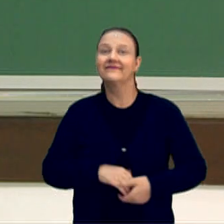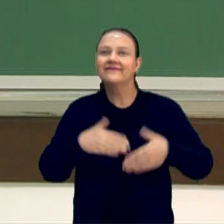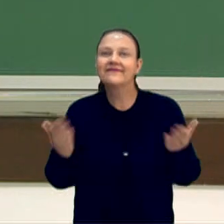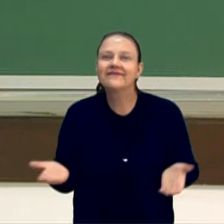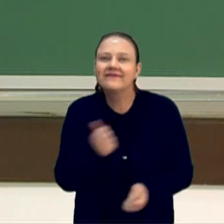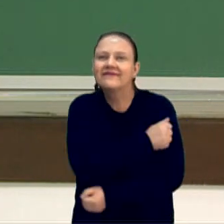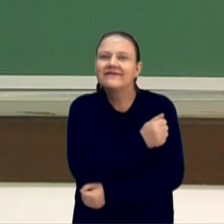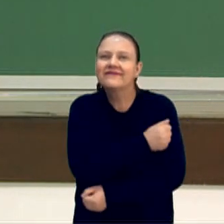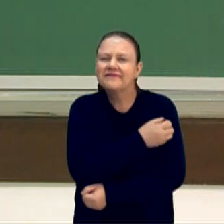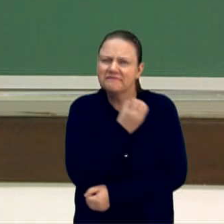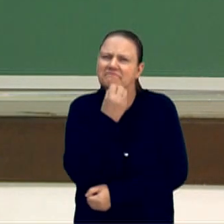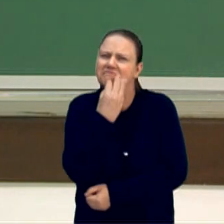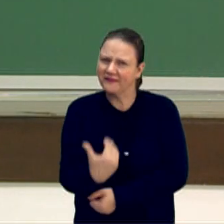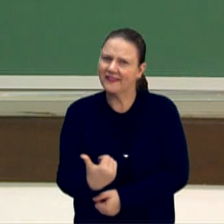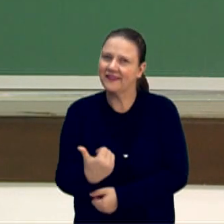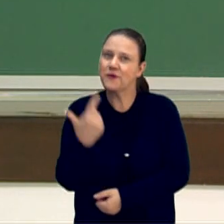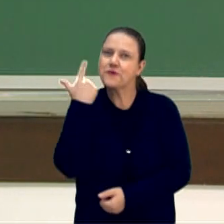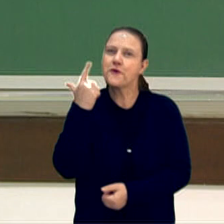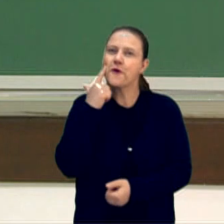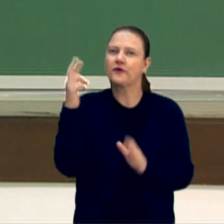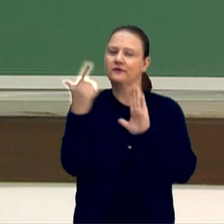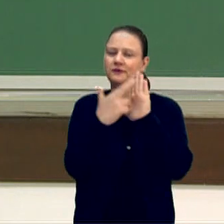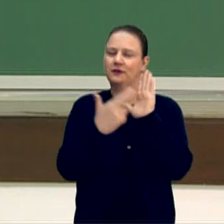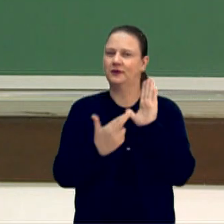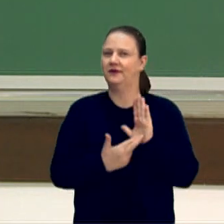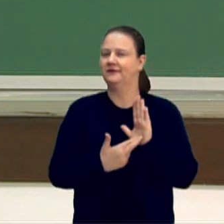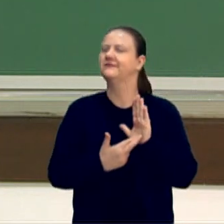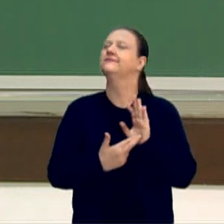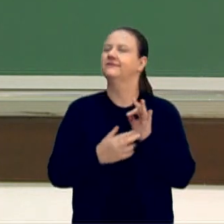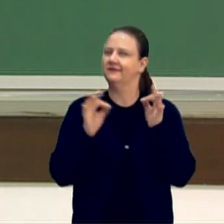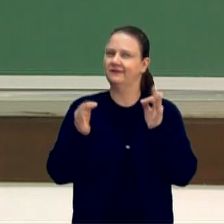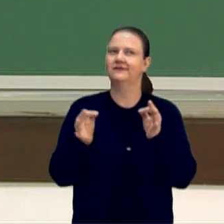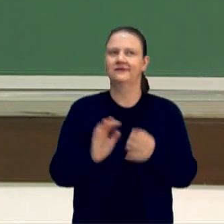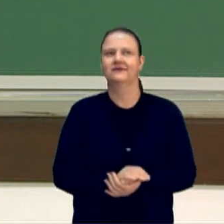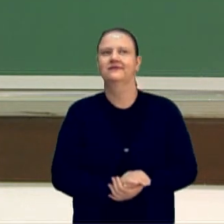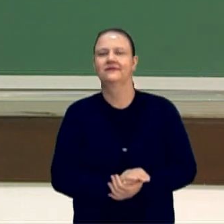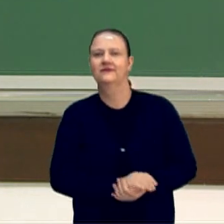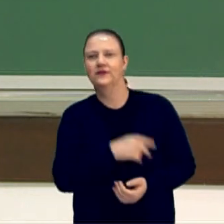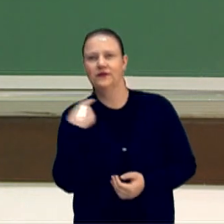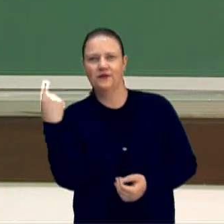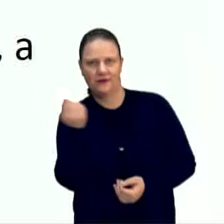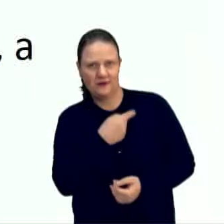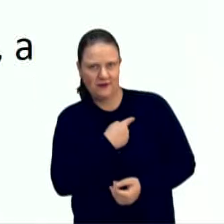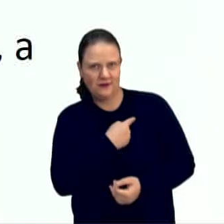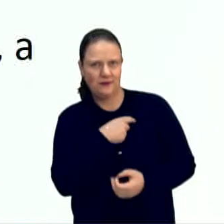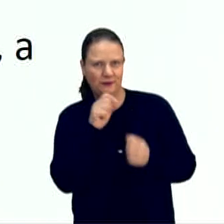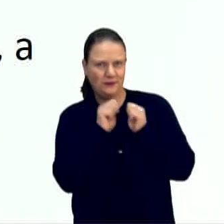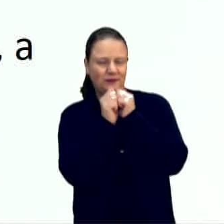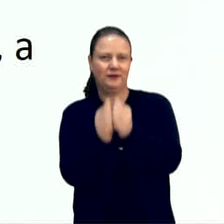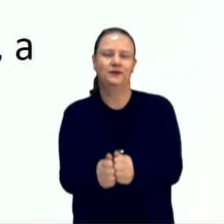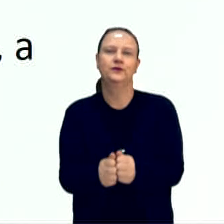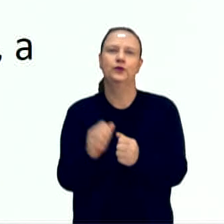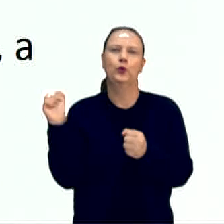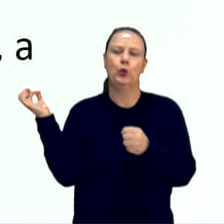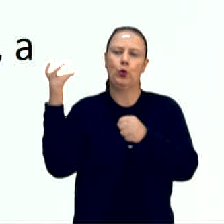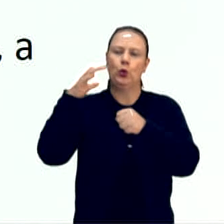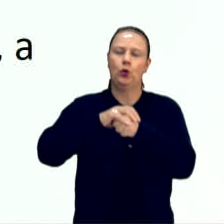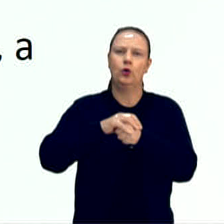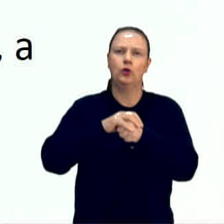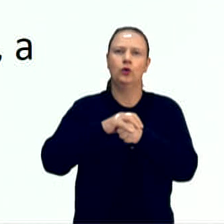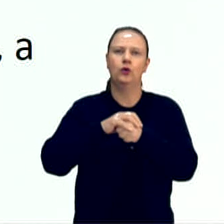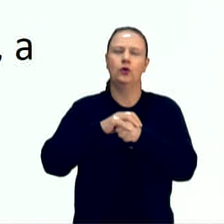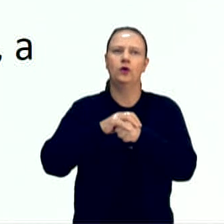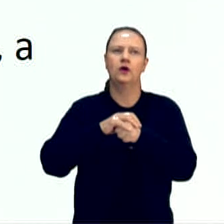E daí, pessoal, tudo bem? Conseguiram fazer essa questão? Bem legal, né? Vamos junto? O tipo de colonização foi pouco significativo. Eu vou